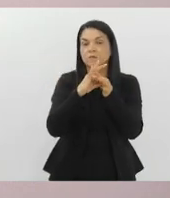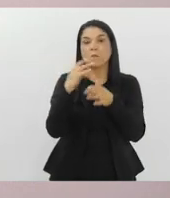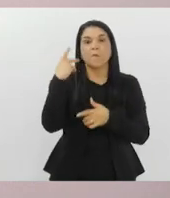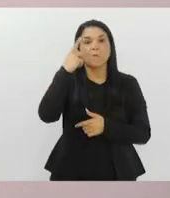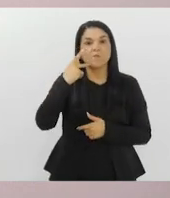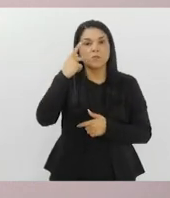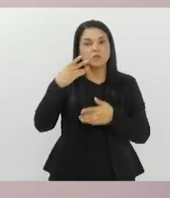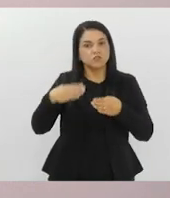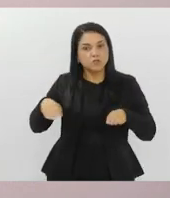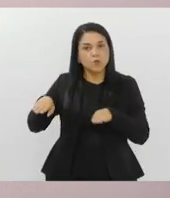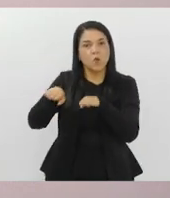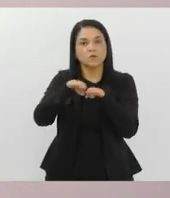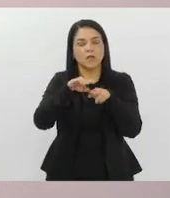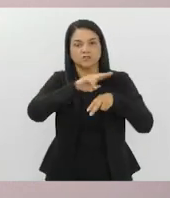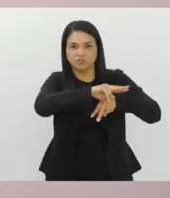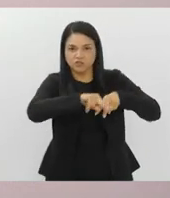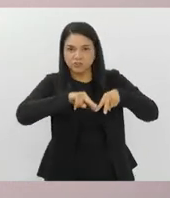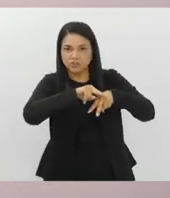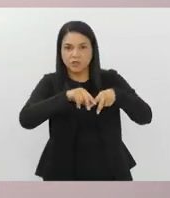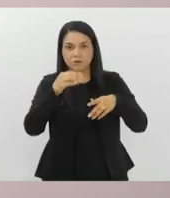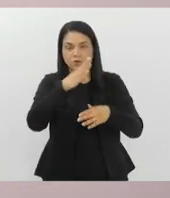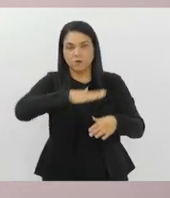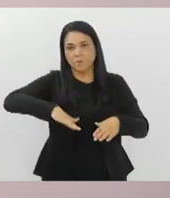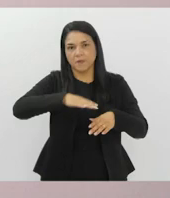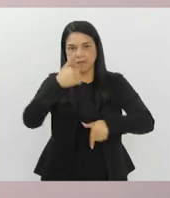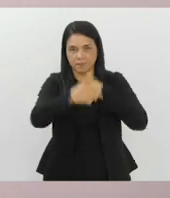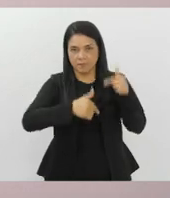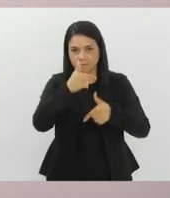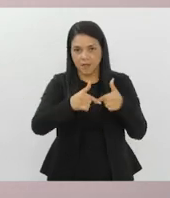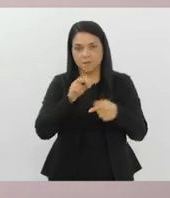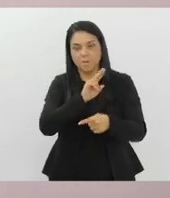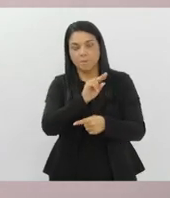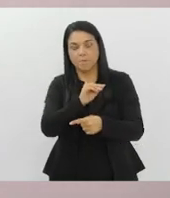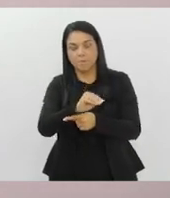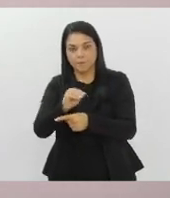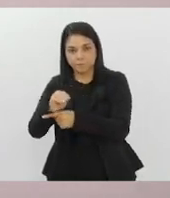de igualdade de gênero no ambiente do trabalho e proteção